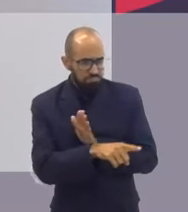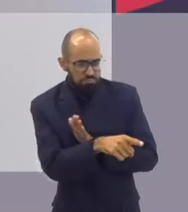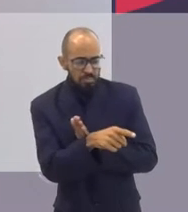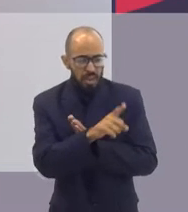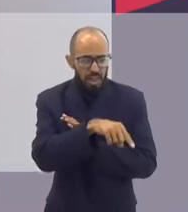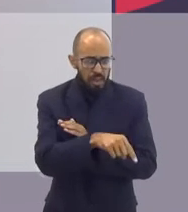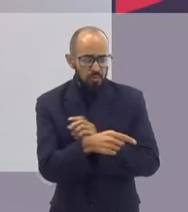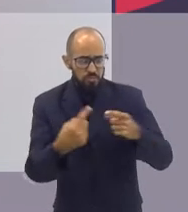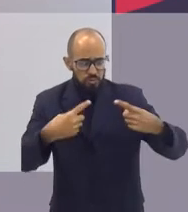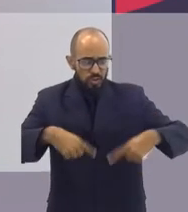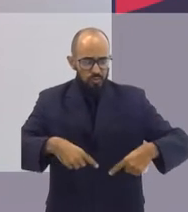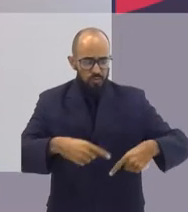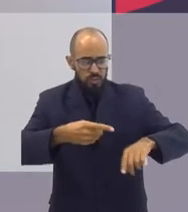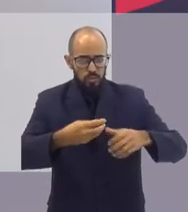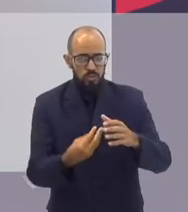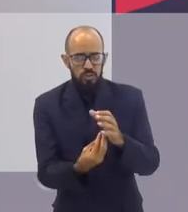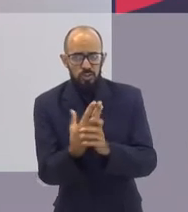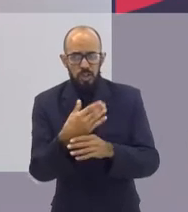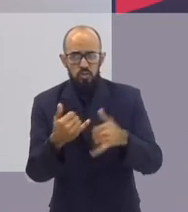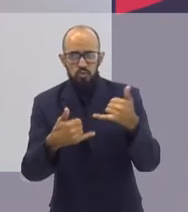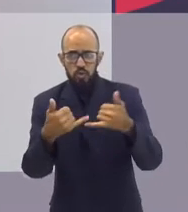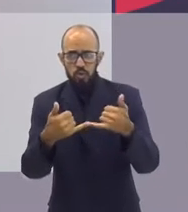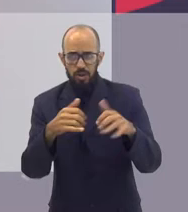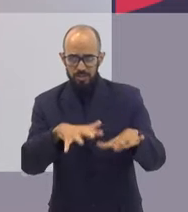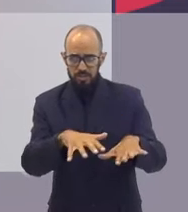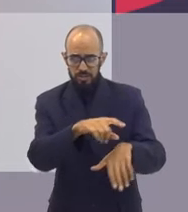jogo que reproduza esse processo?